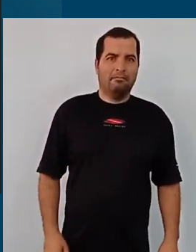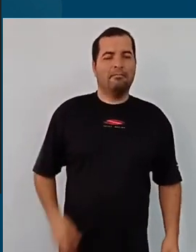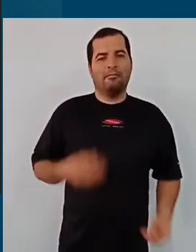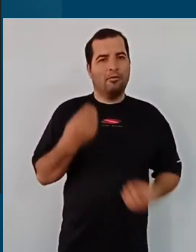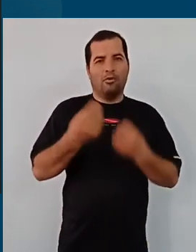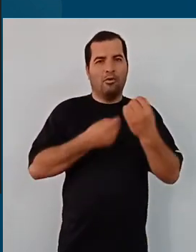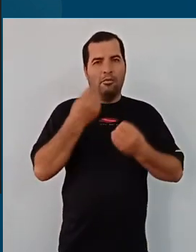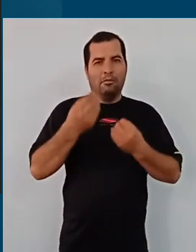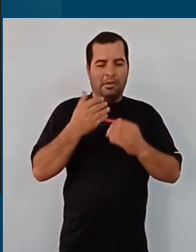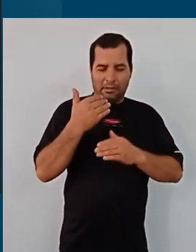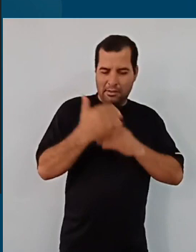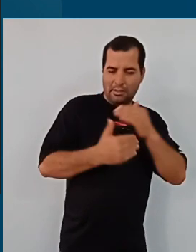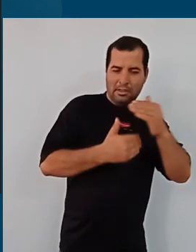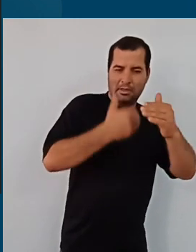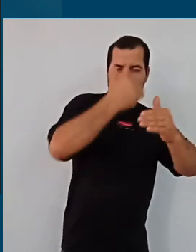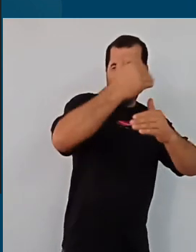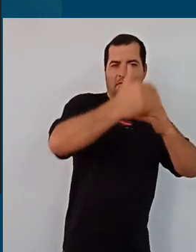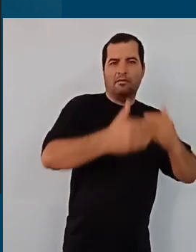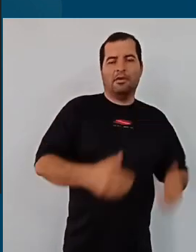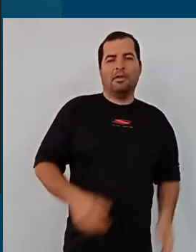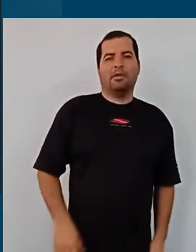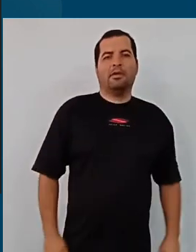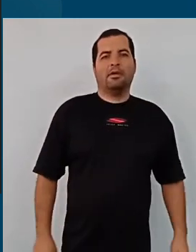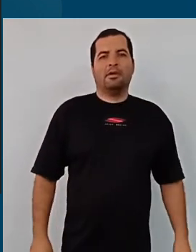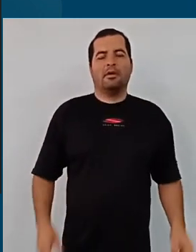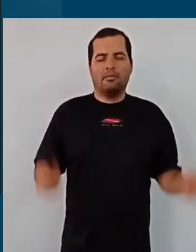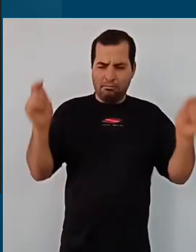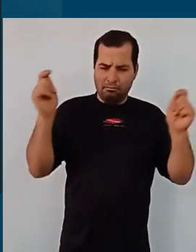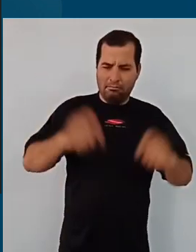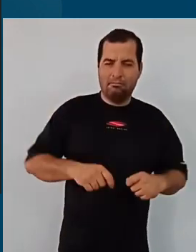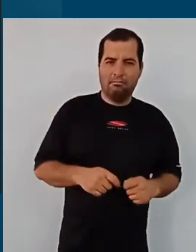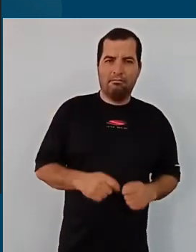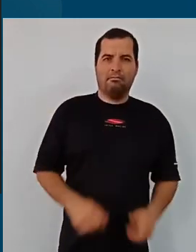Como é que se desenvolvem habilidades ou competências?